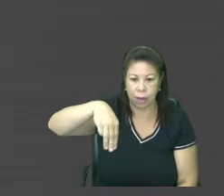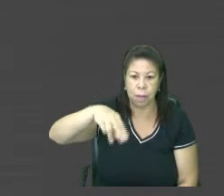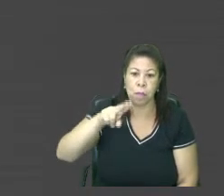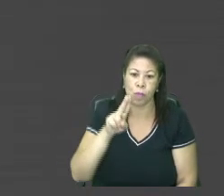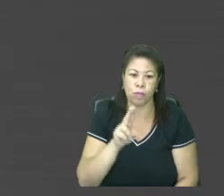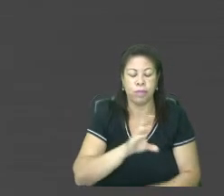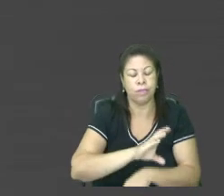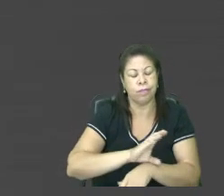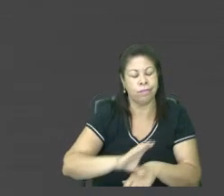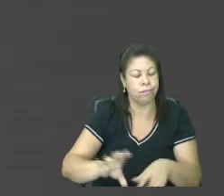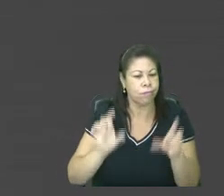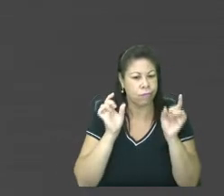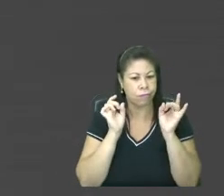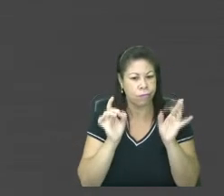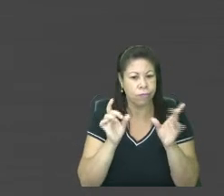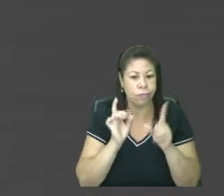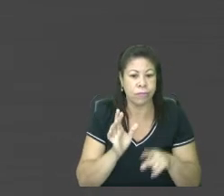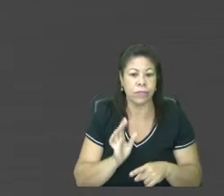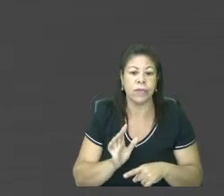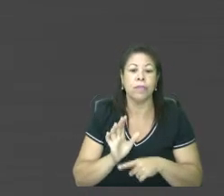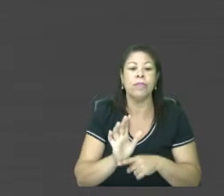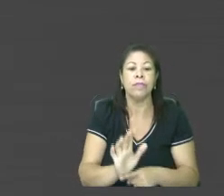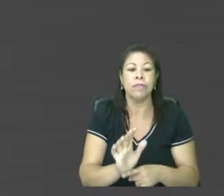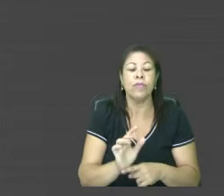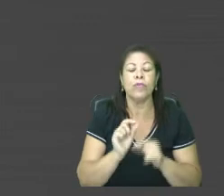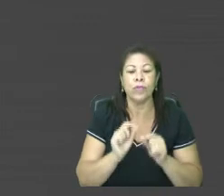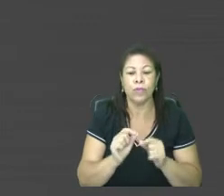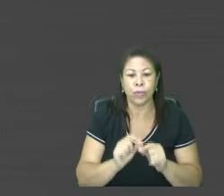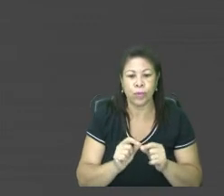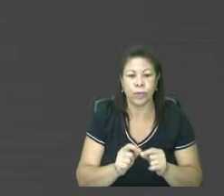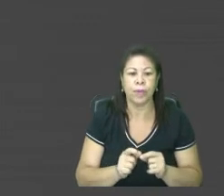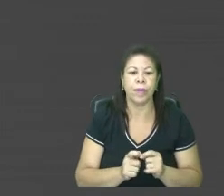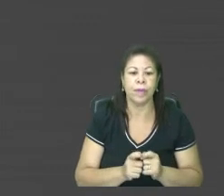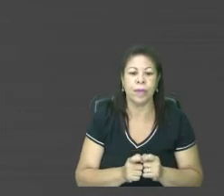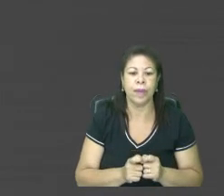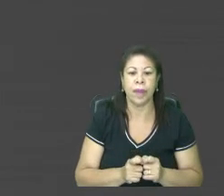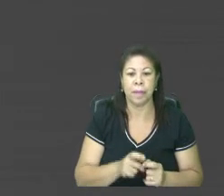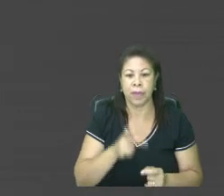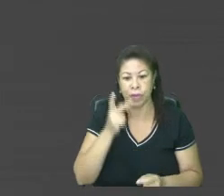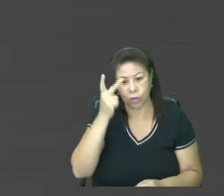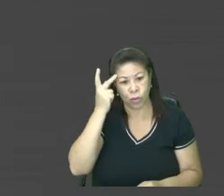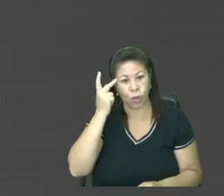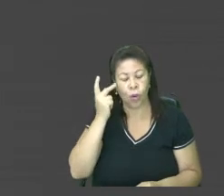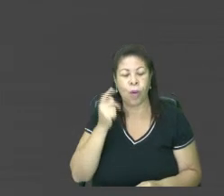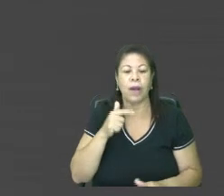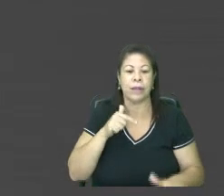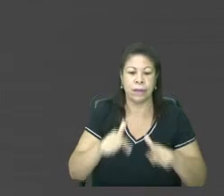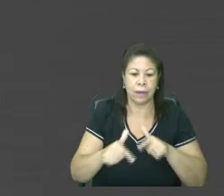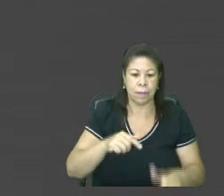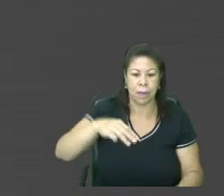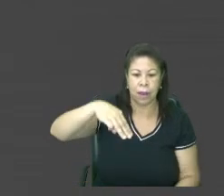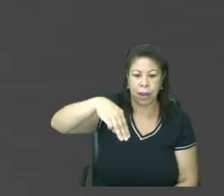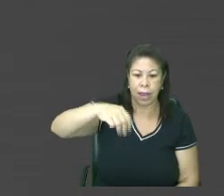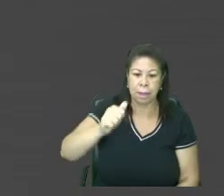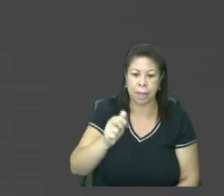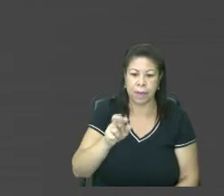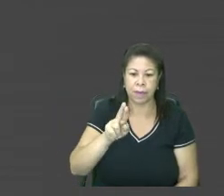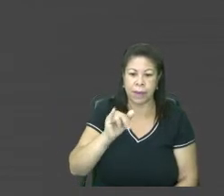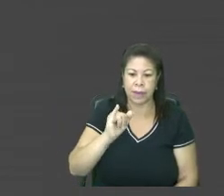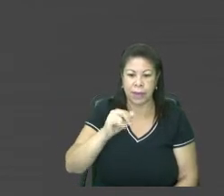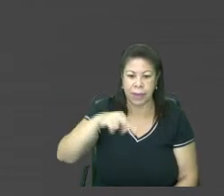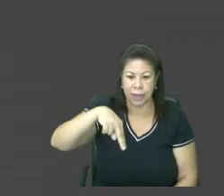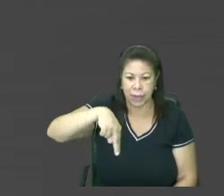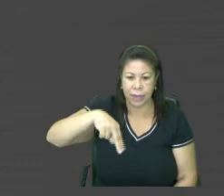né, para tripulantes, que veio um pessoal da Marinha, né, que realizou a